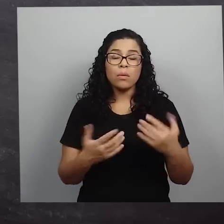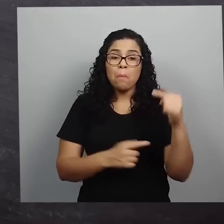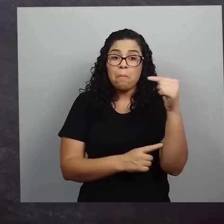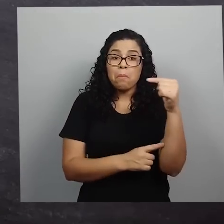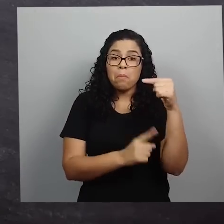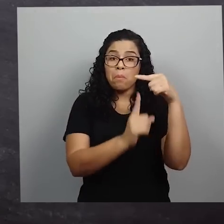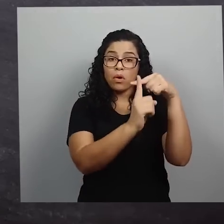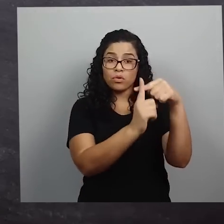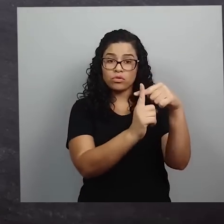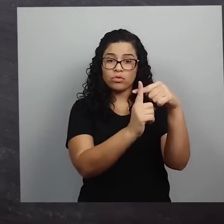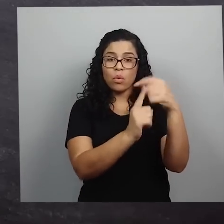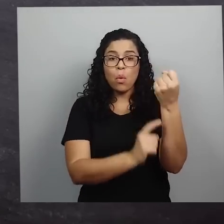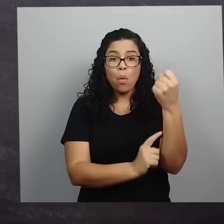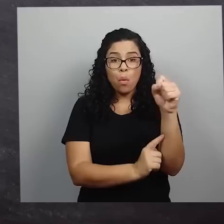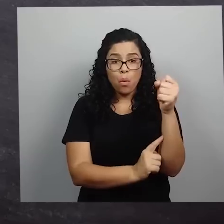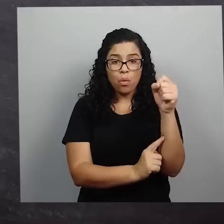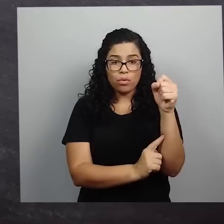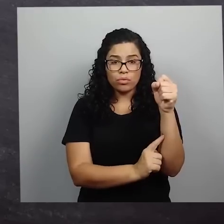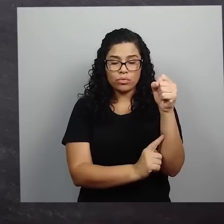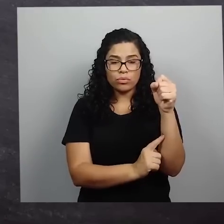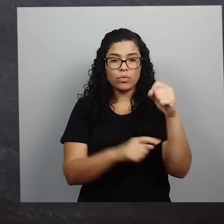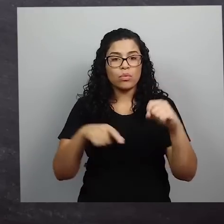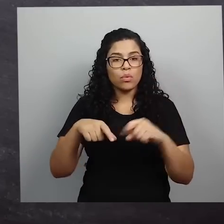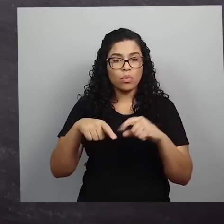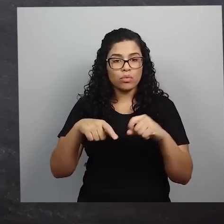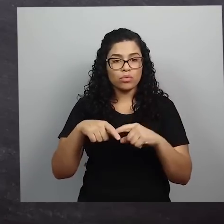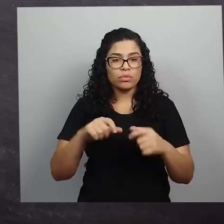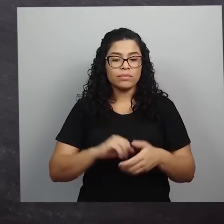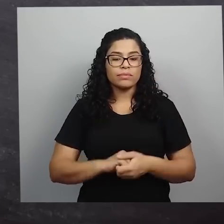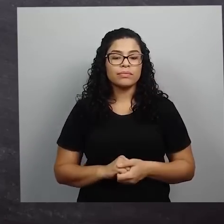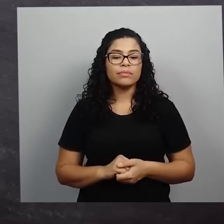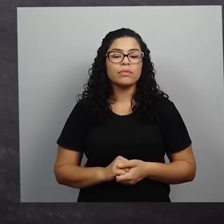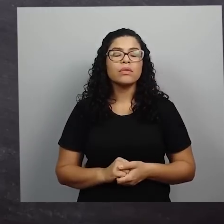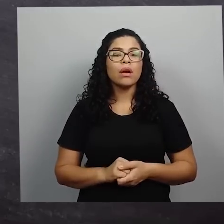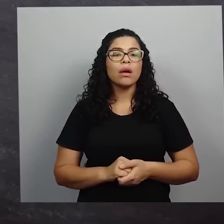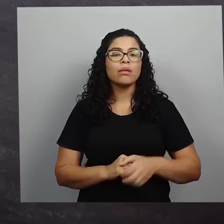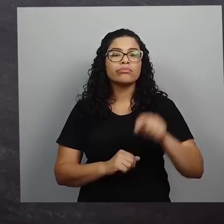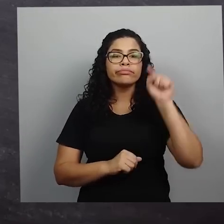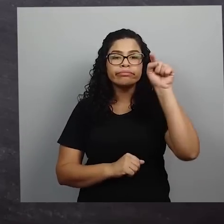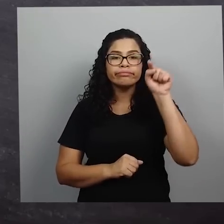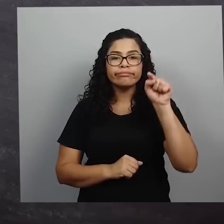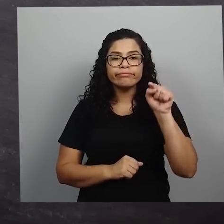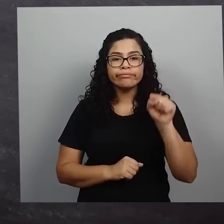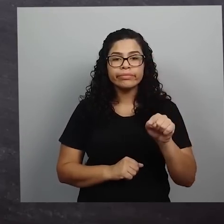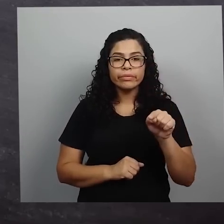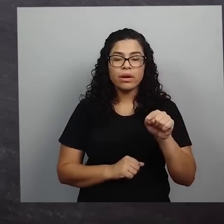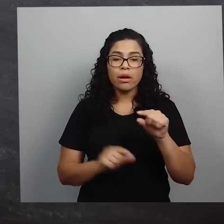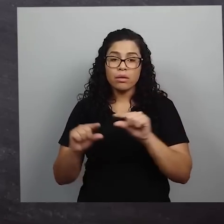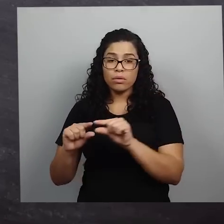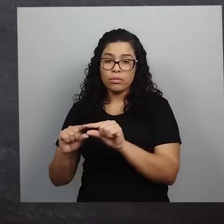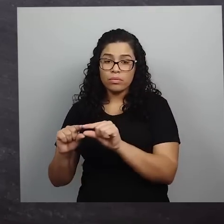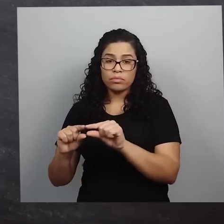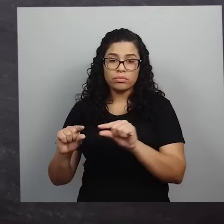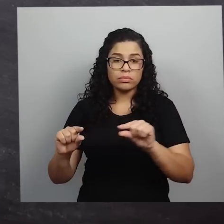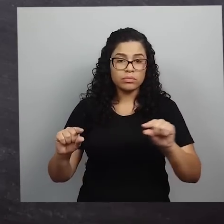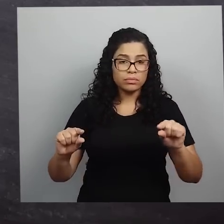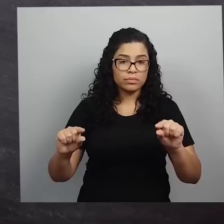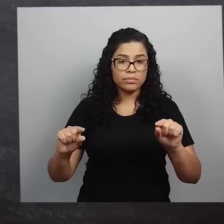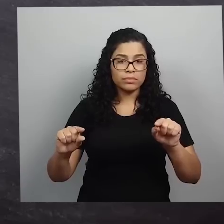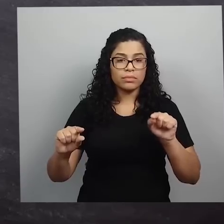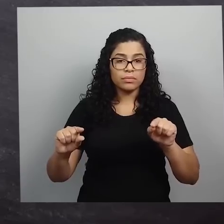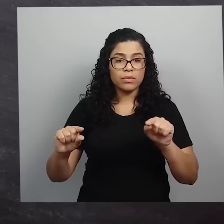tem um saldo de 8 gols. Nós vamos vindo aqui até o Sport, que está aqui na